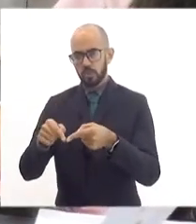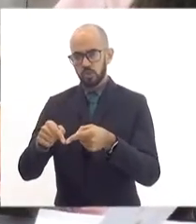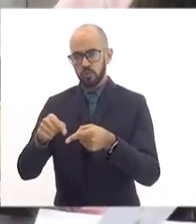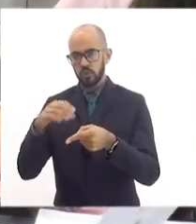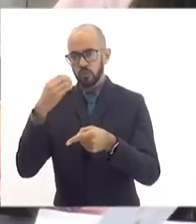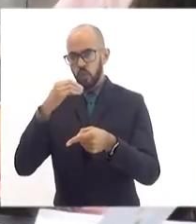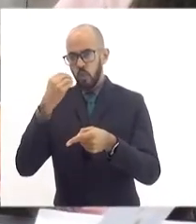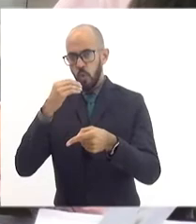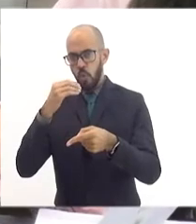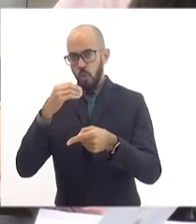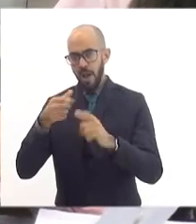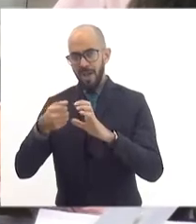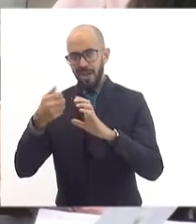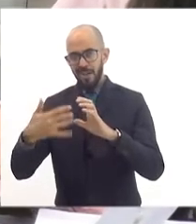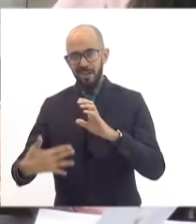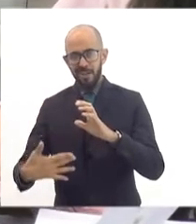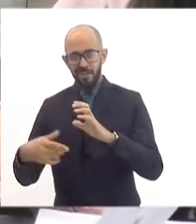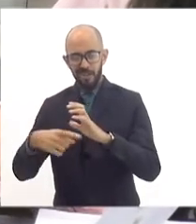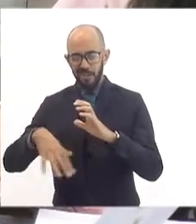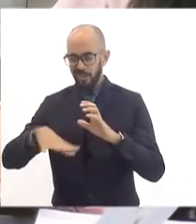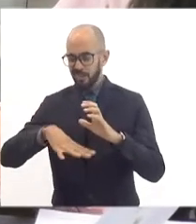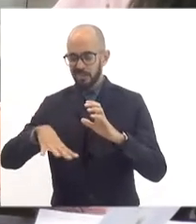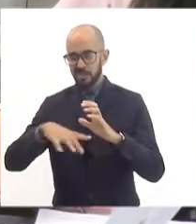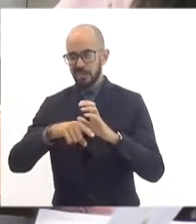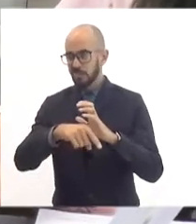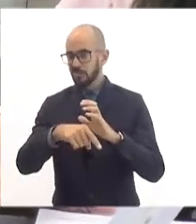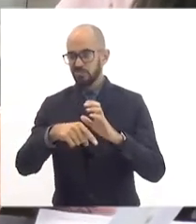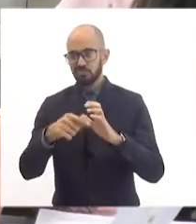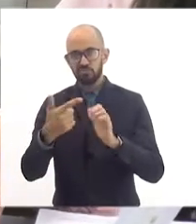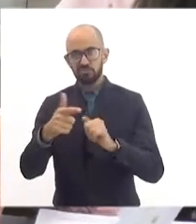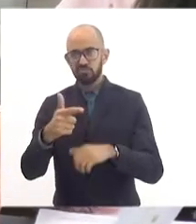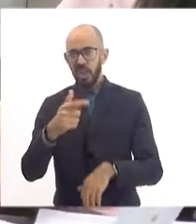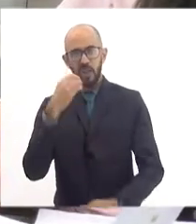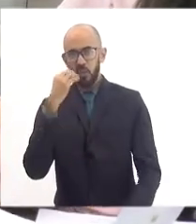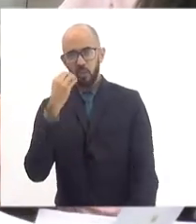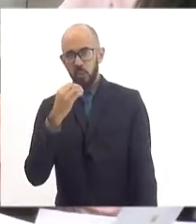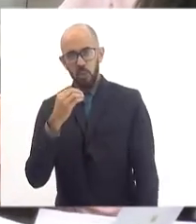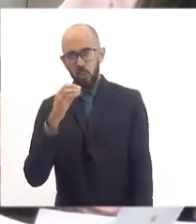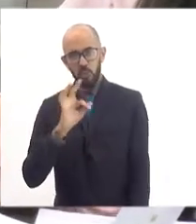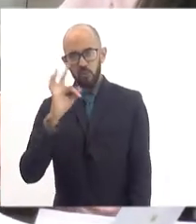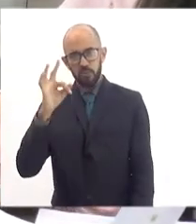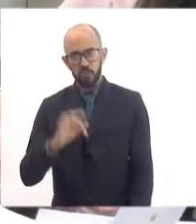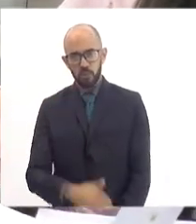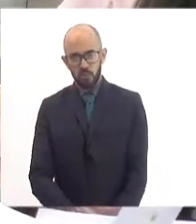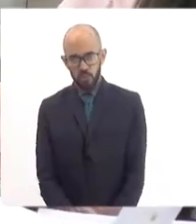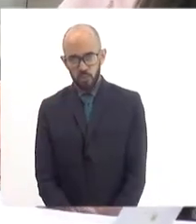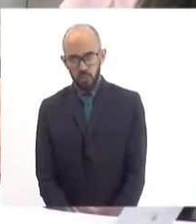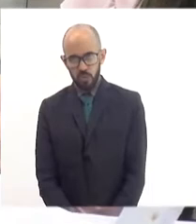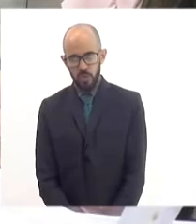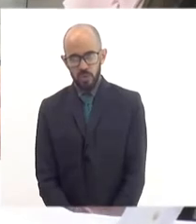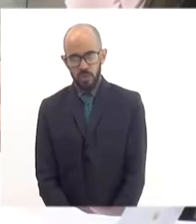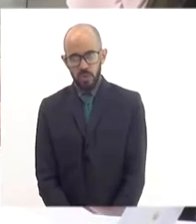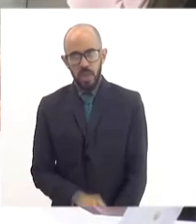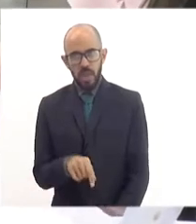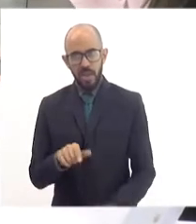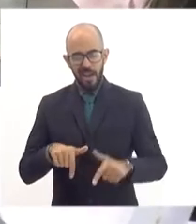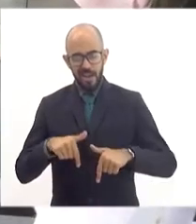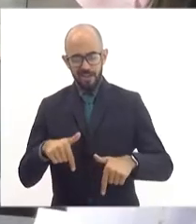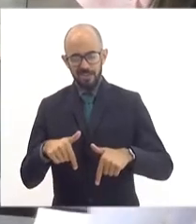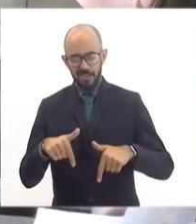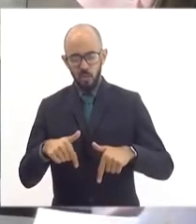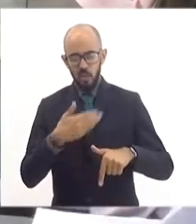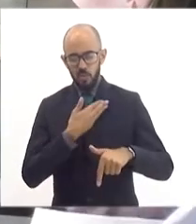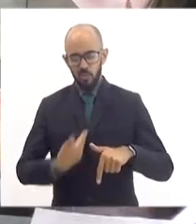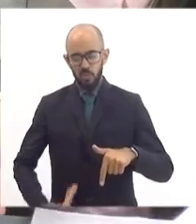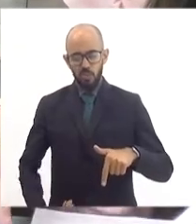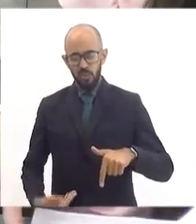própria característica, não geram rentabilidade ao longo do tempo. São ações de governo e é